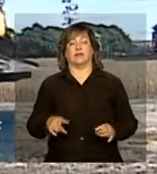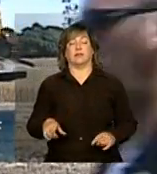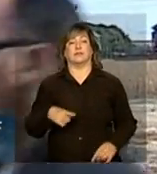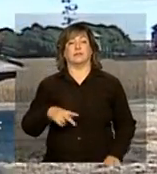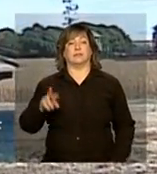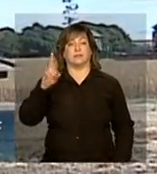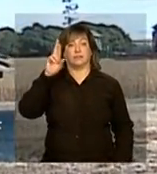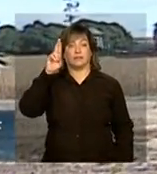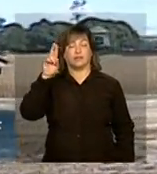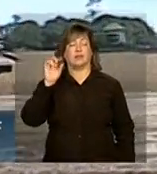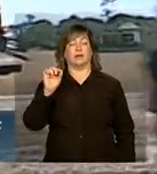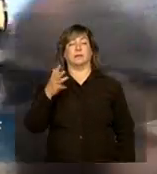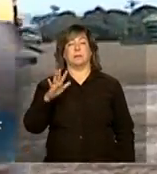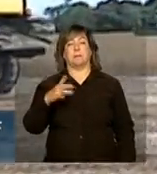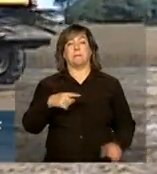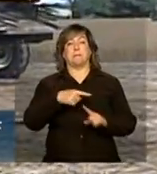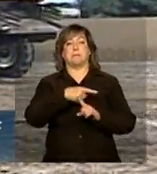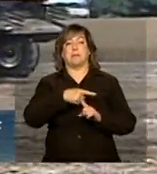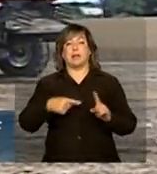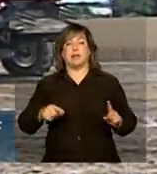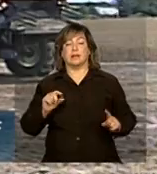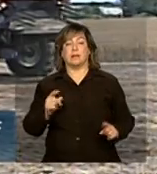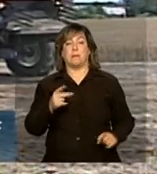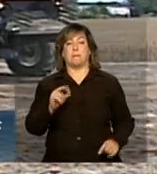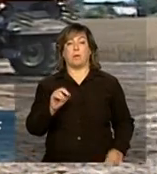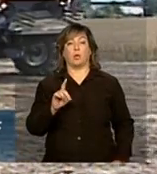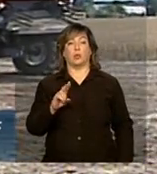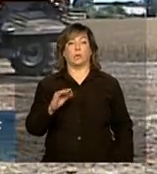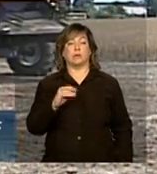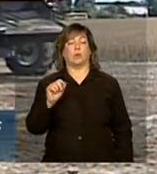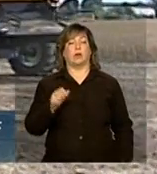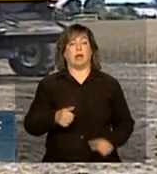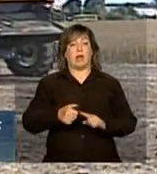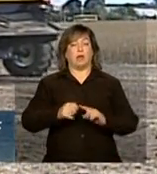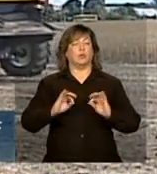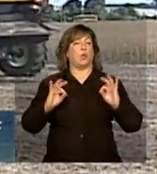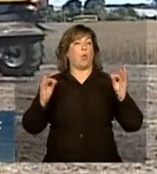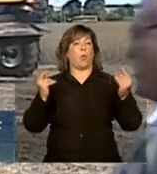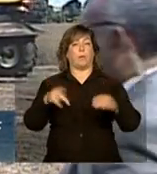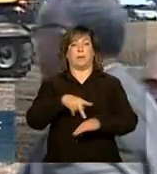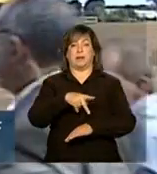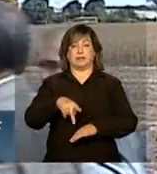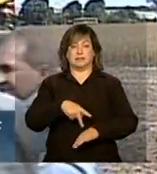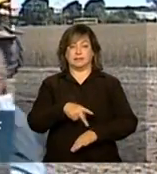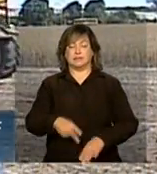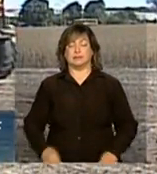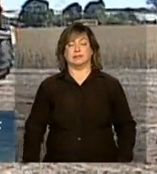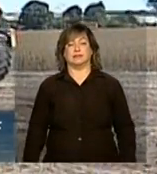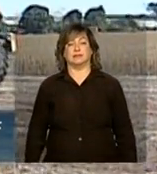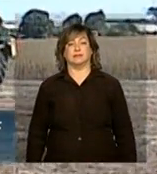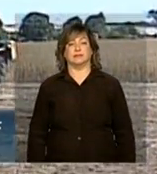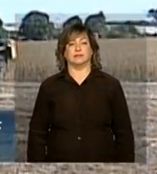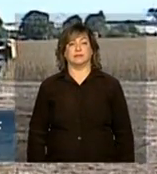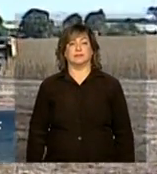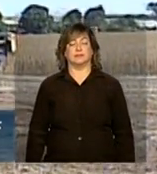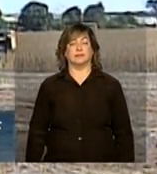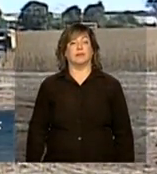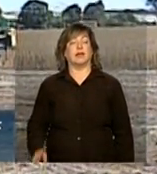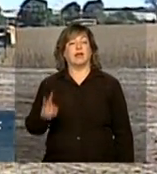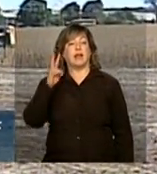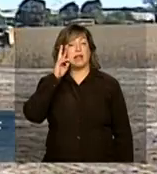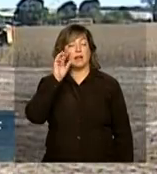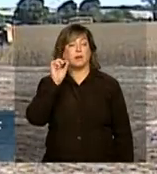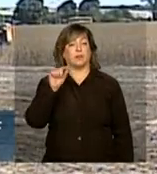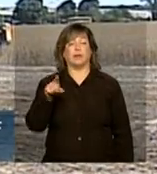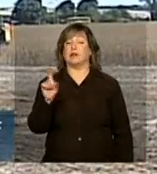representa praticamente a metade da produção de grãos em todo o país Lembrando que não